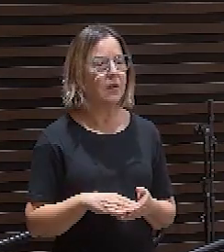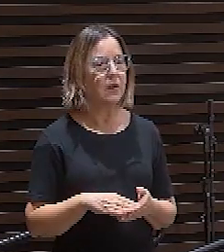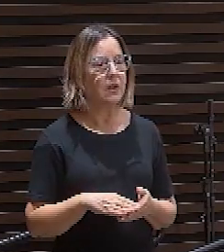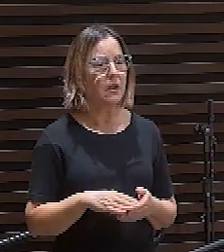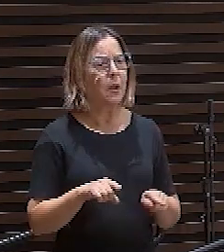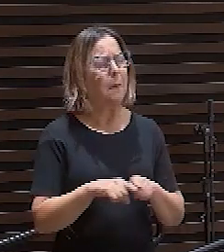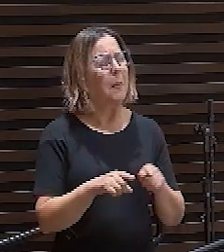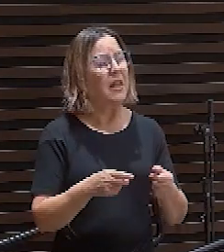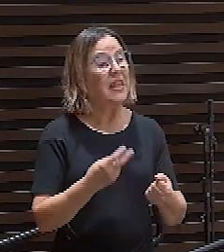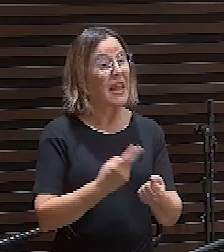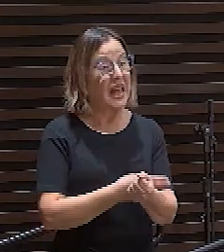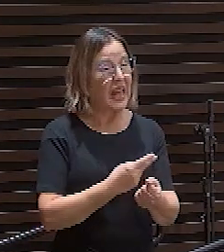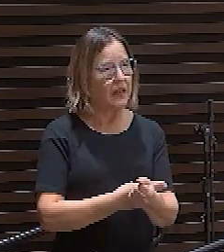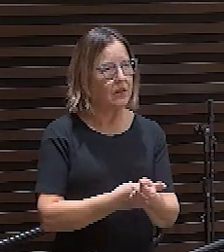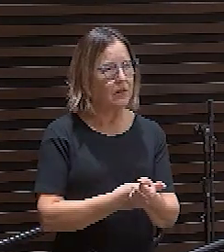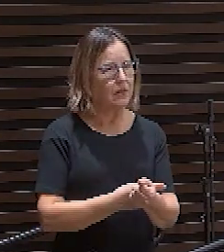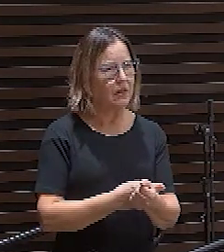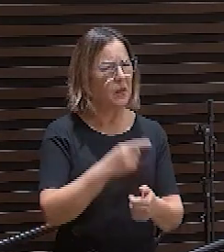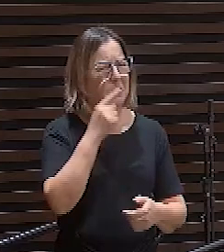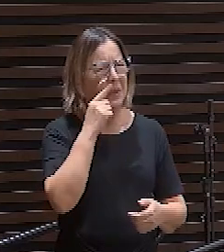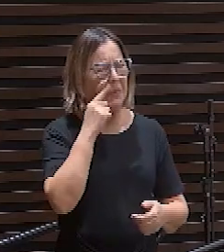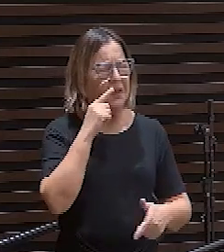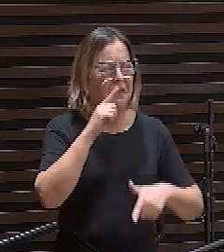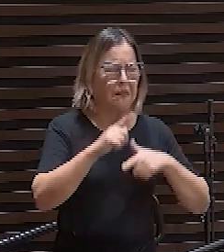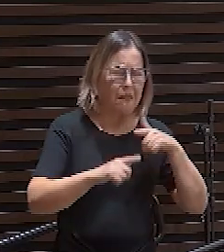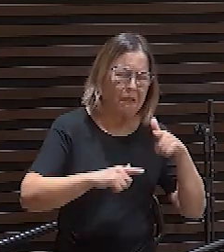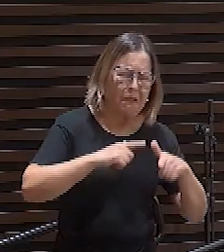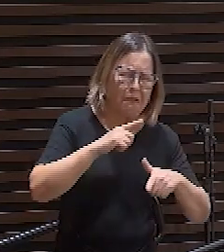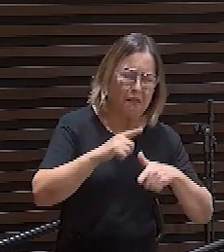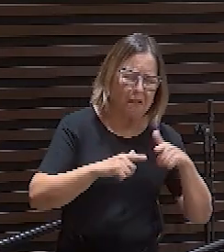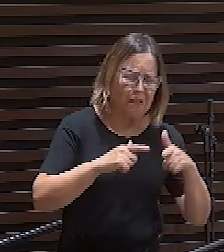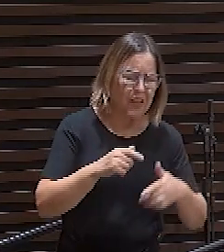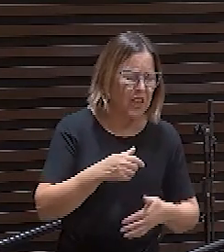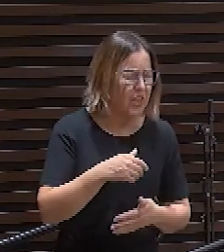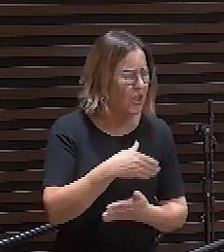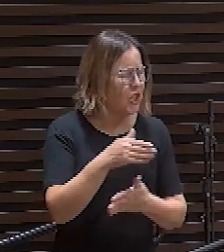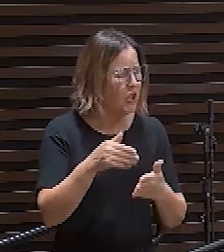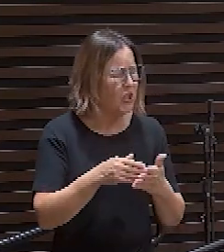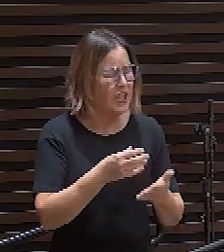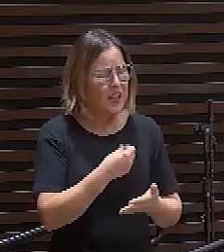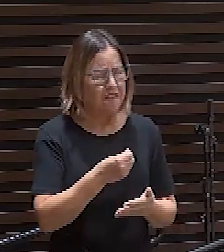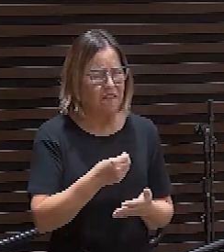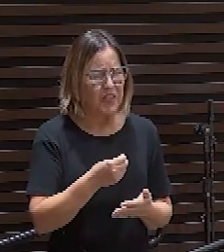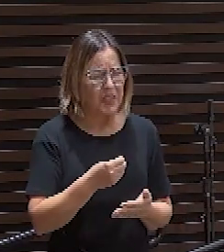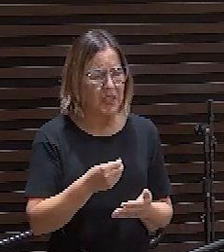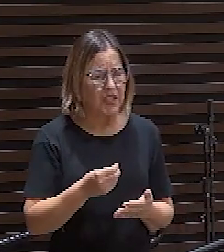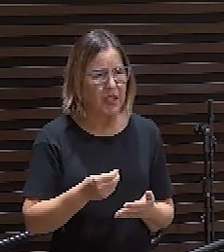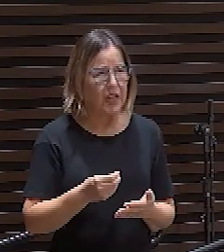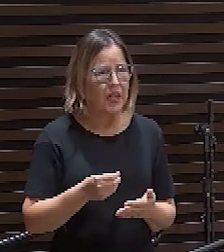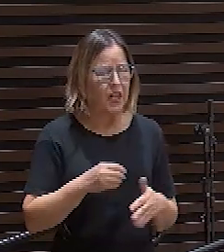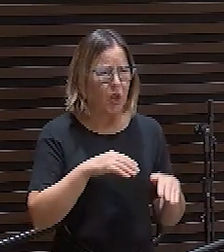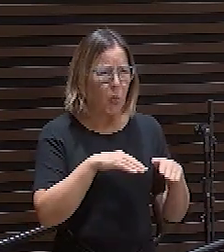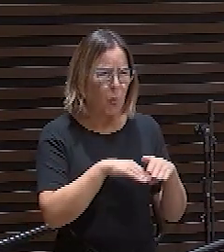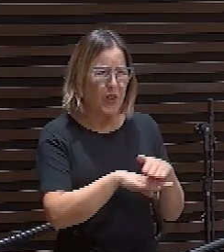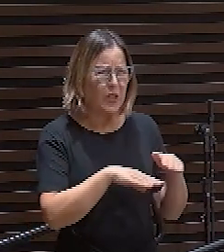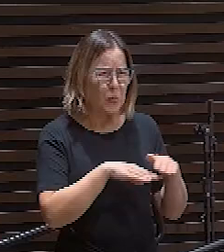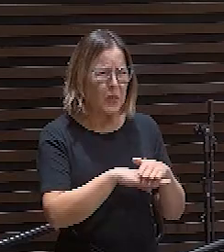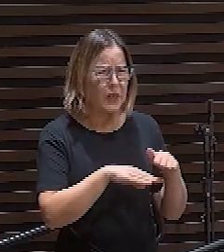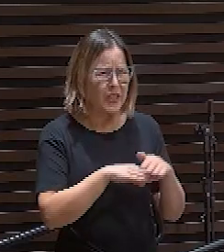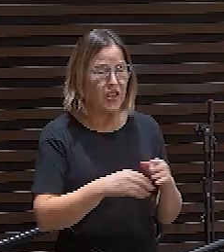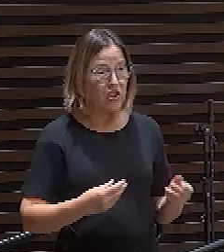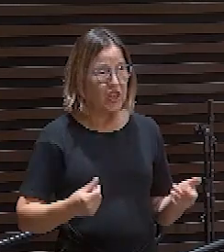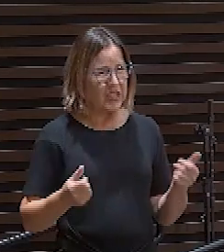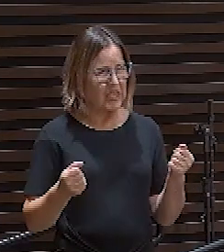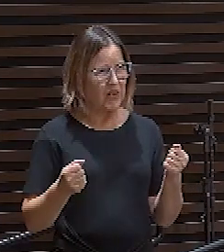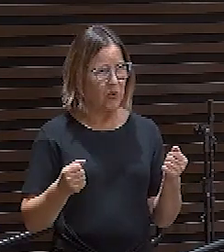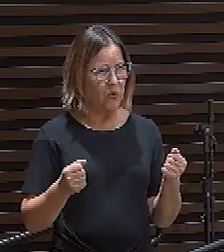o pai trabalhar a vida inteira economizando cada centavo, deixando de fazer as coisas